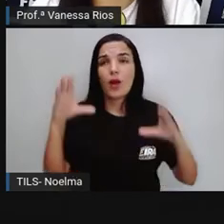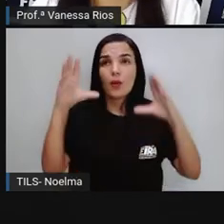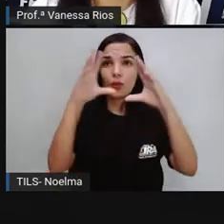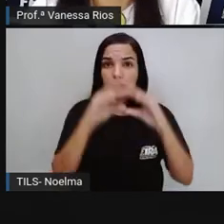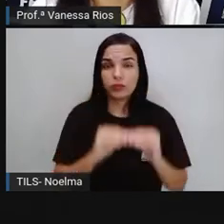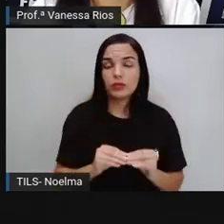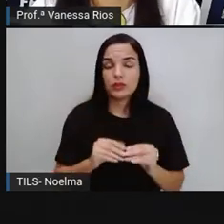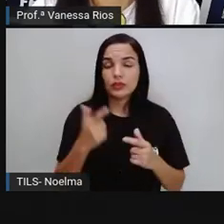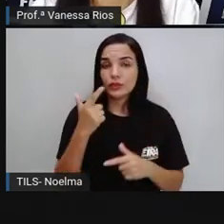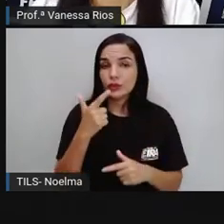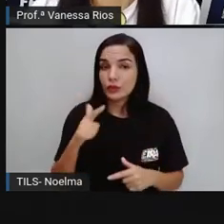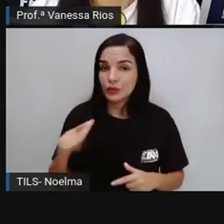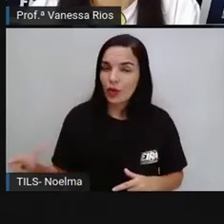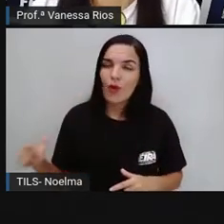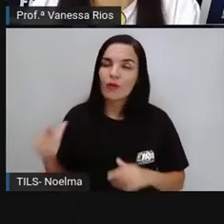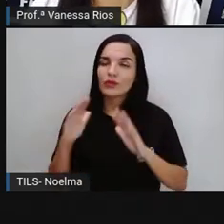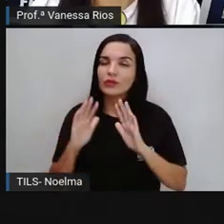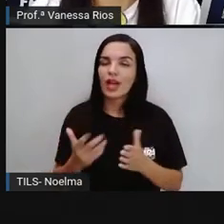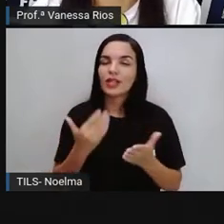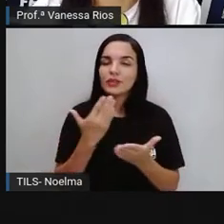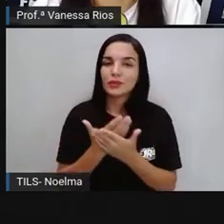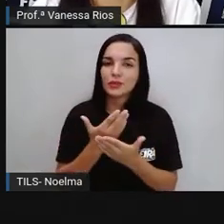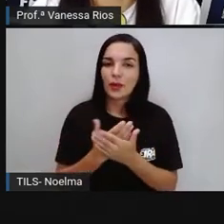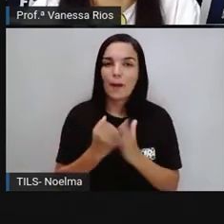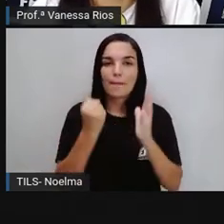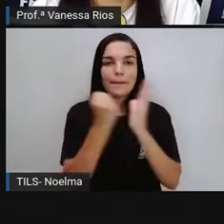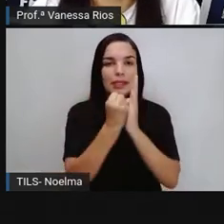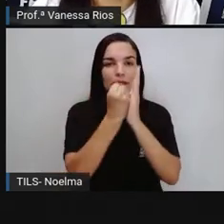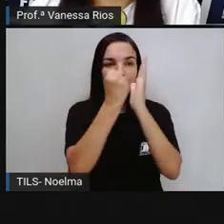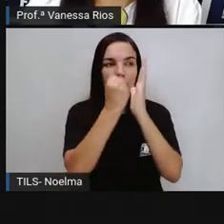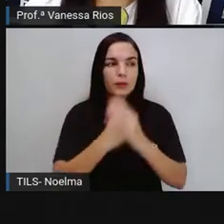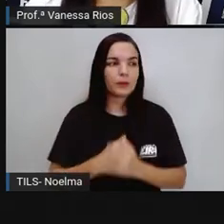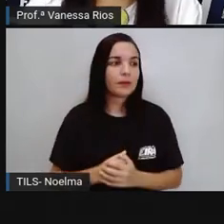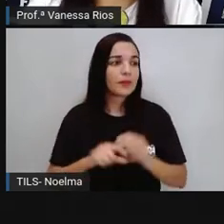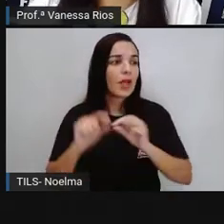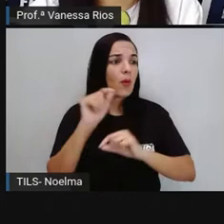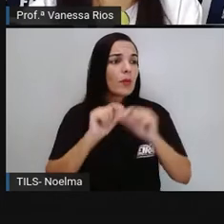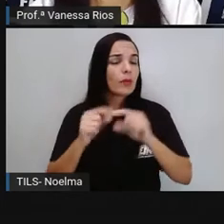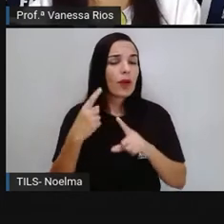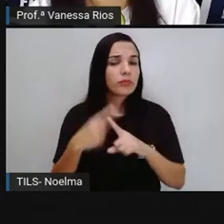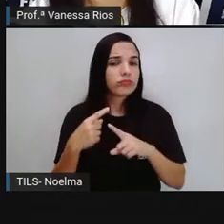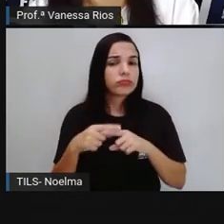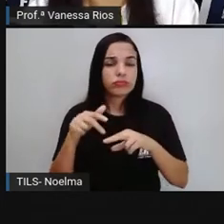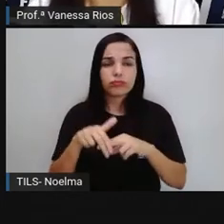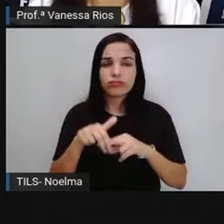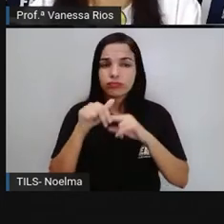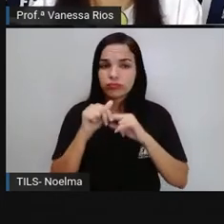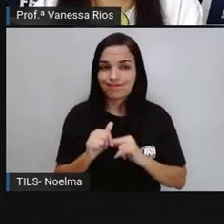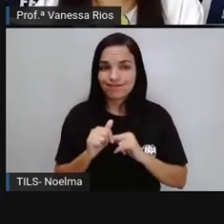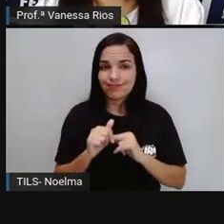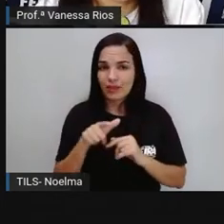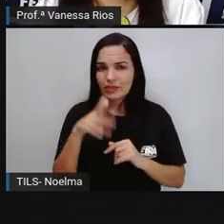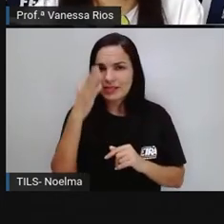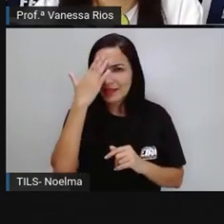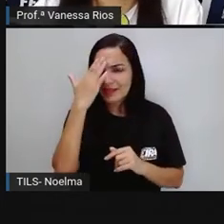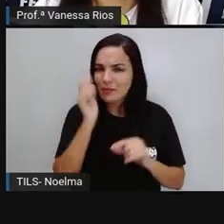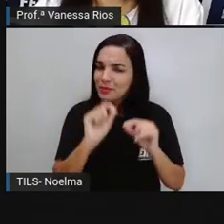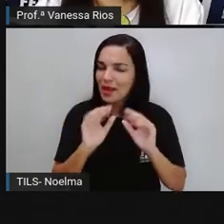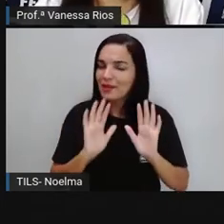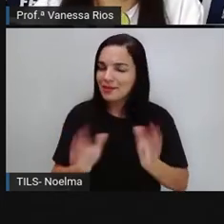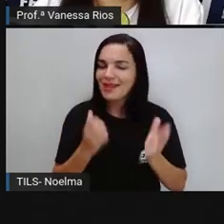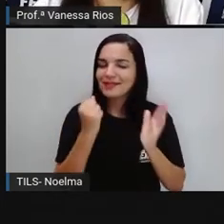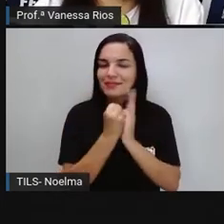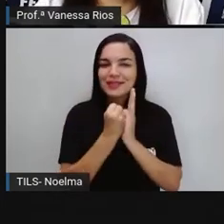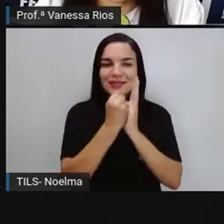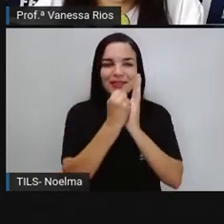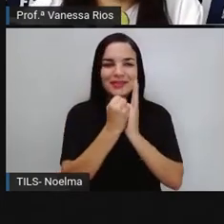a reflexão daquilo que a gente já estudou sobre patrimônio. Então, por isso que a Pró colocou aqui. Você já sabe o que